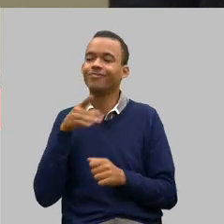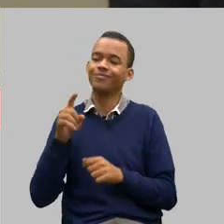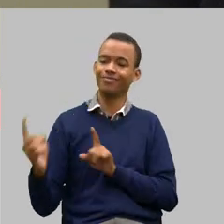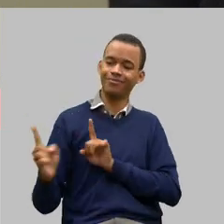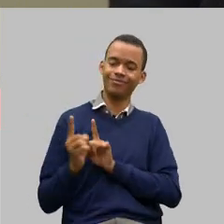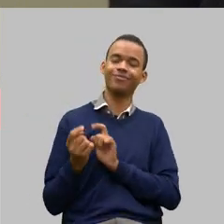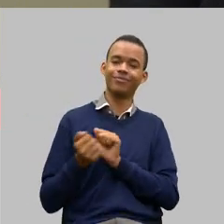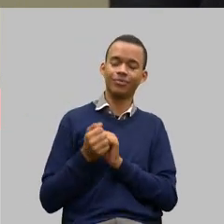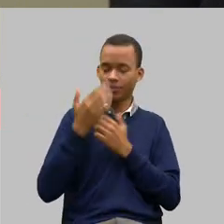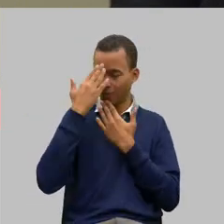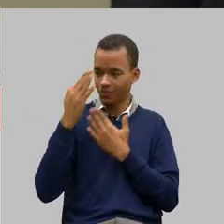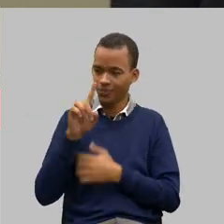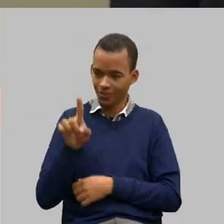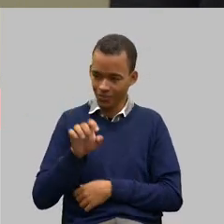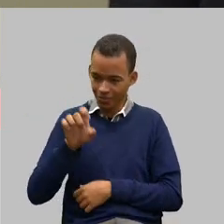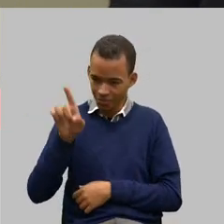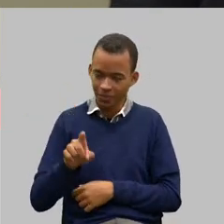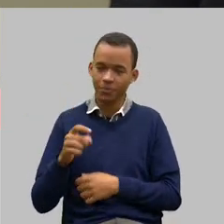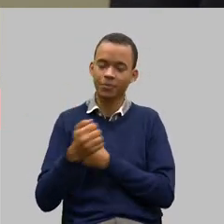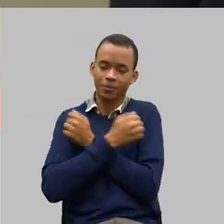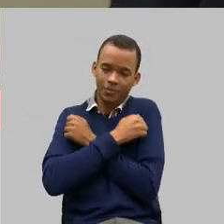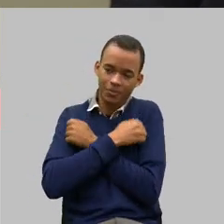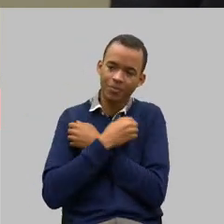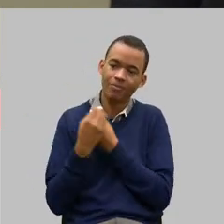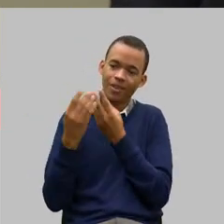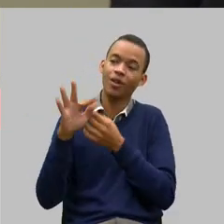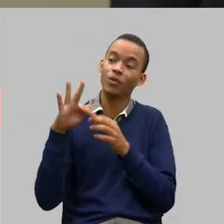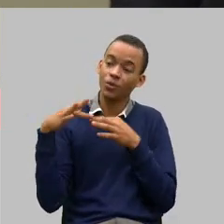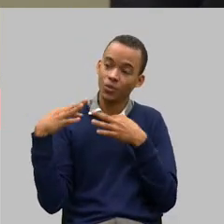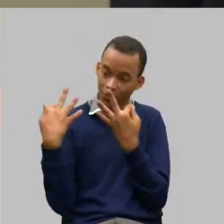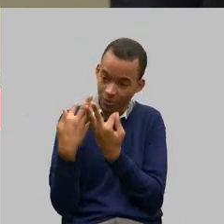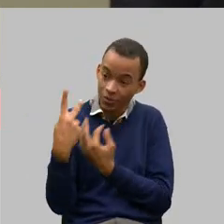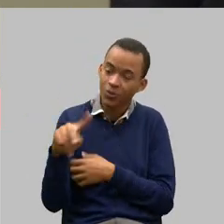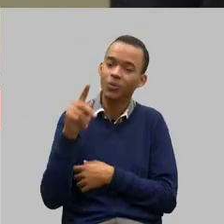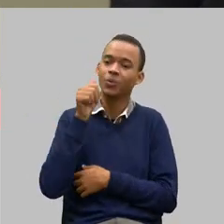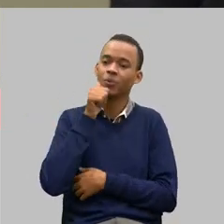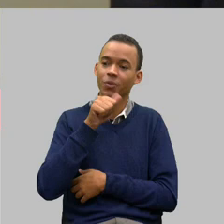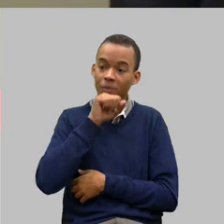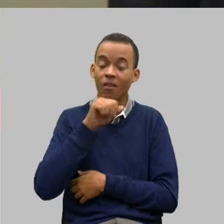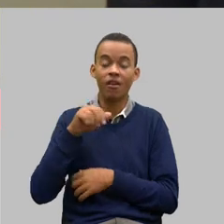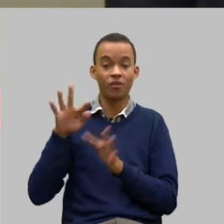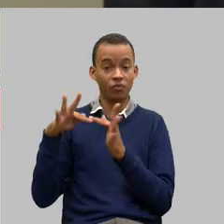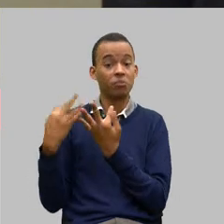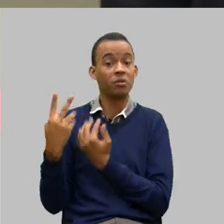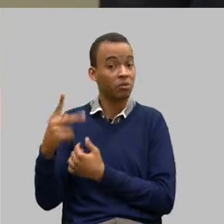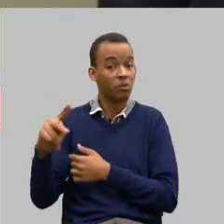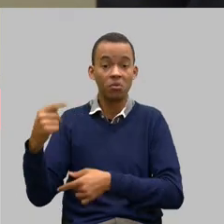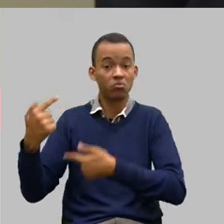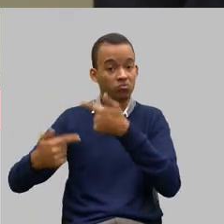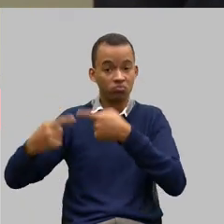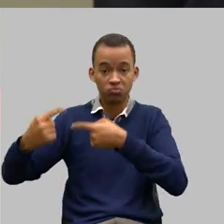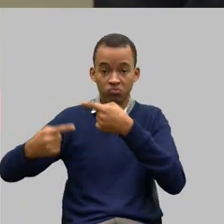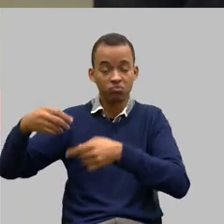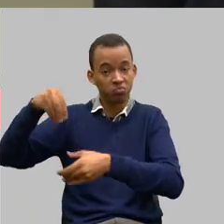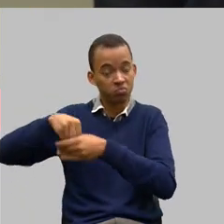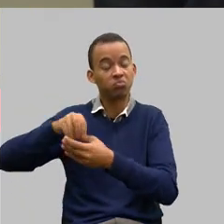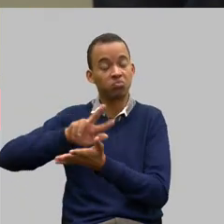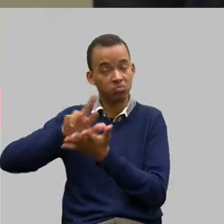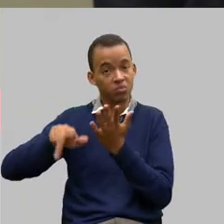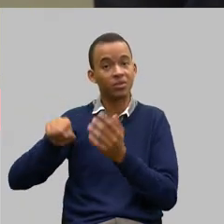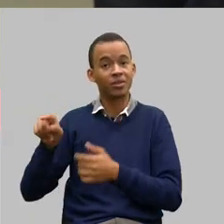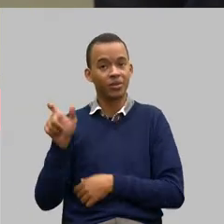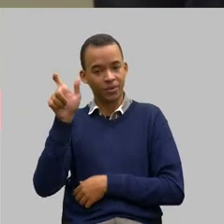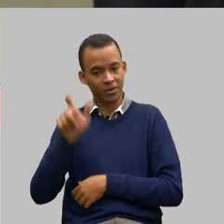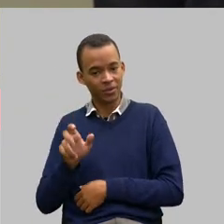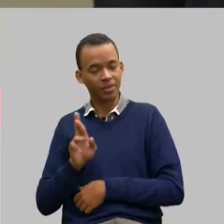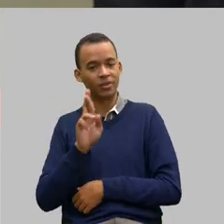Zé Mande meu abraço à sua mãe a a família família de políticos sabe eu falo Pedro zela viola representa o